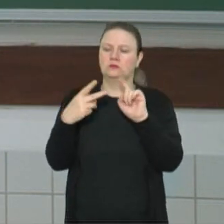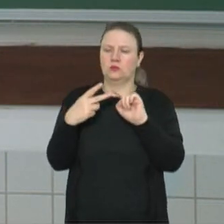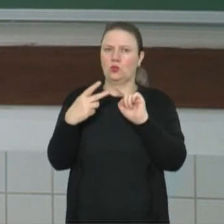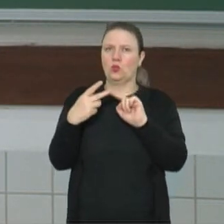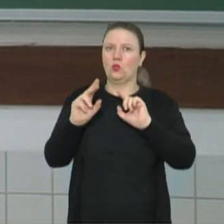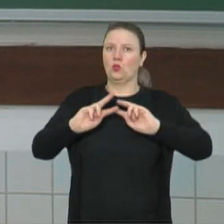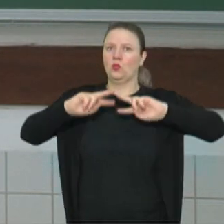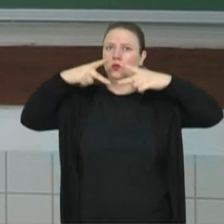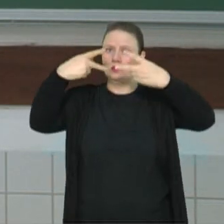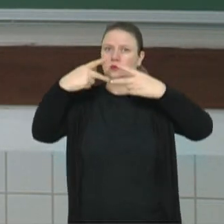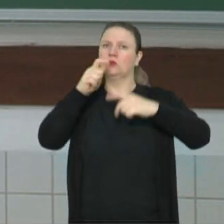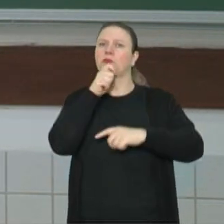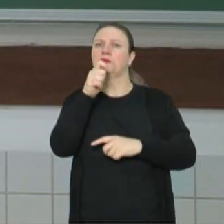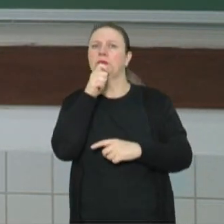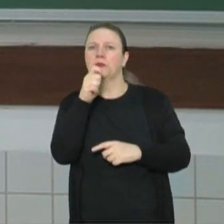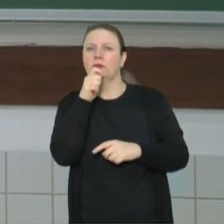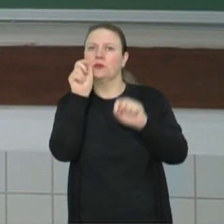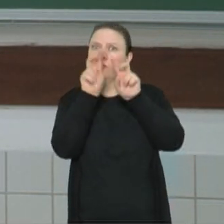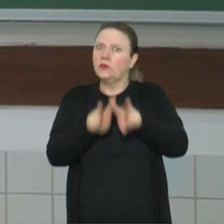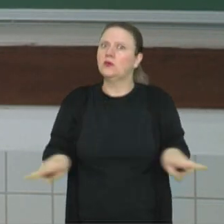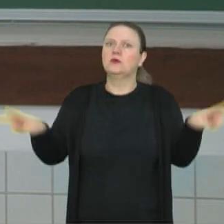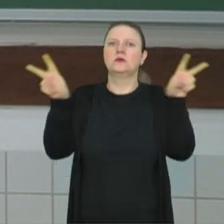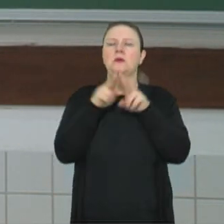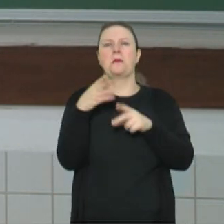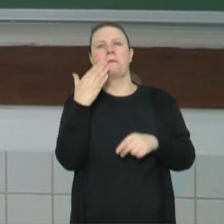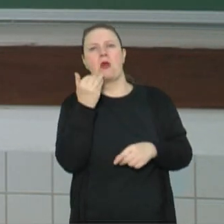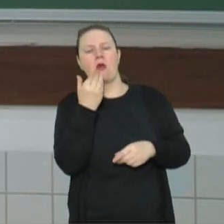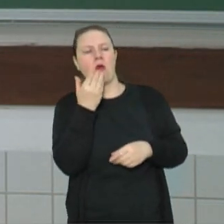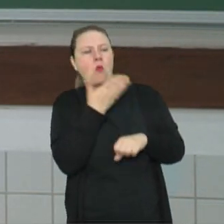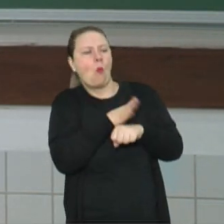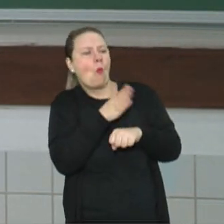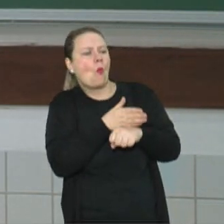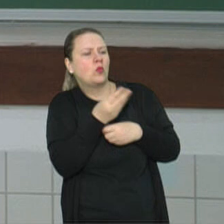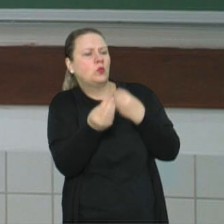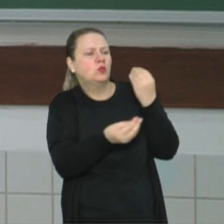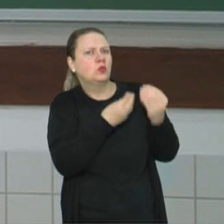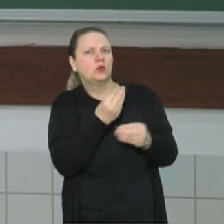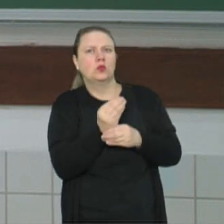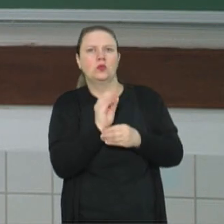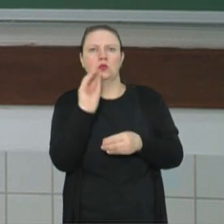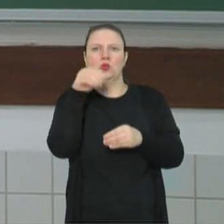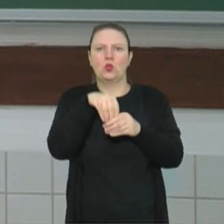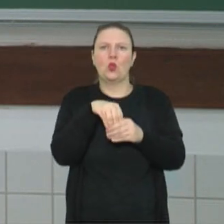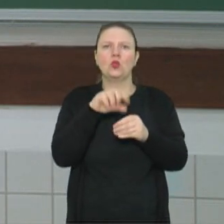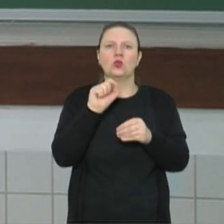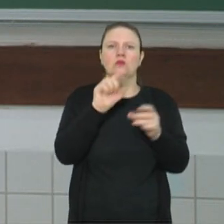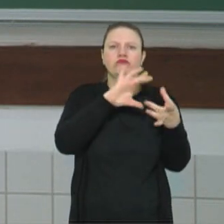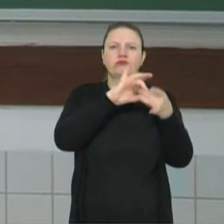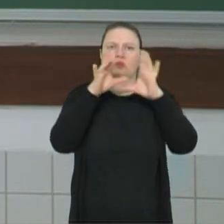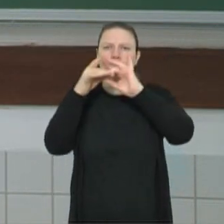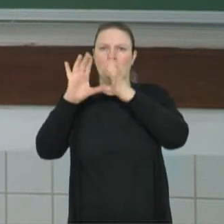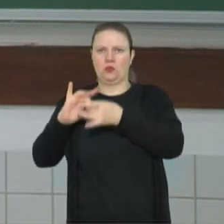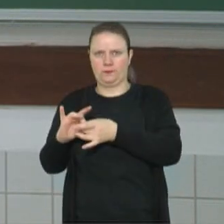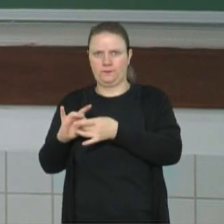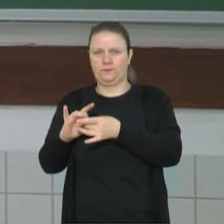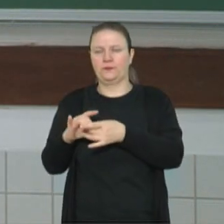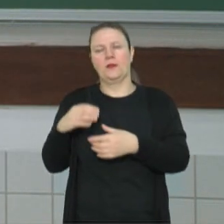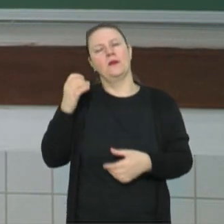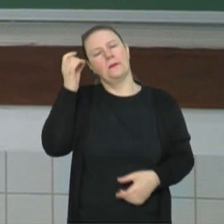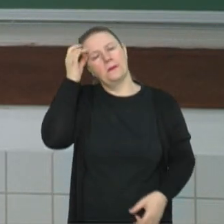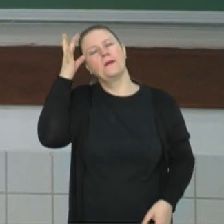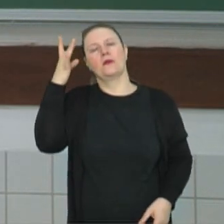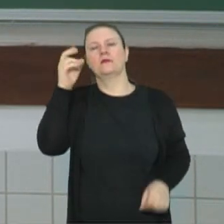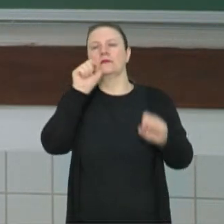vai conhecer mais, vai visualizar melhor a prática da escalada dentro dos Jogos Olímpicos. Então fica fácil também